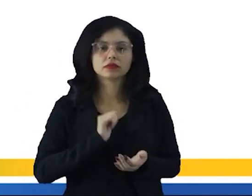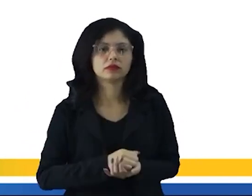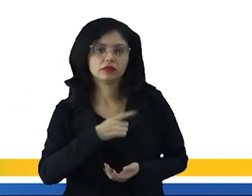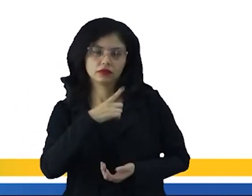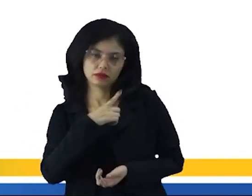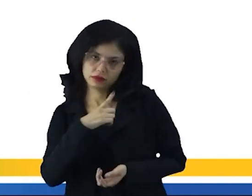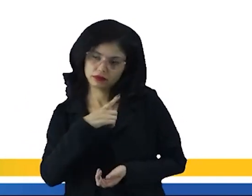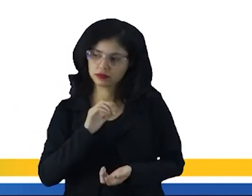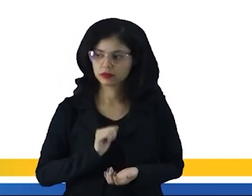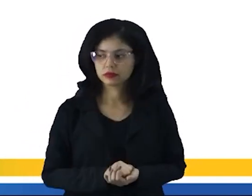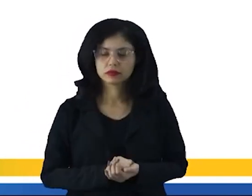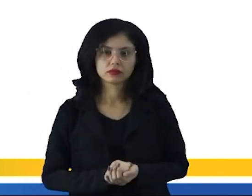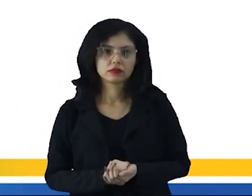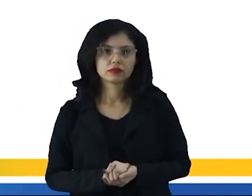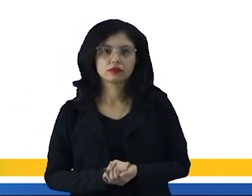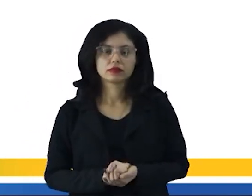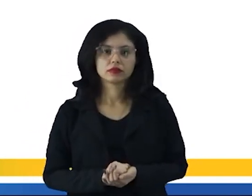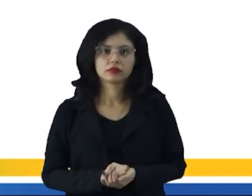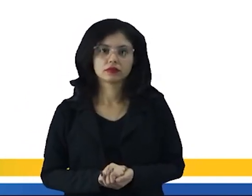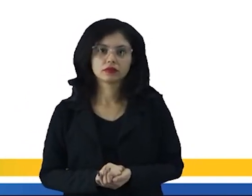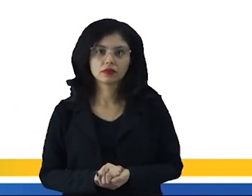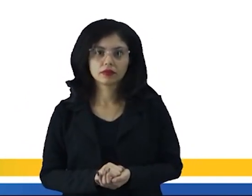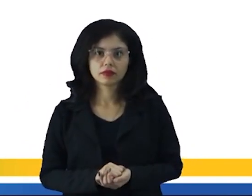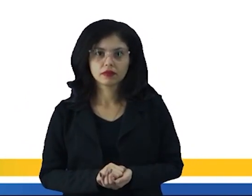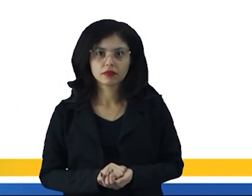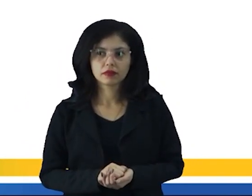elas estão concentradas, não é isso?